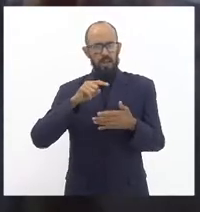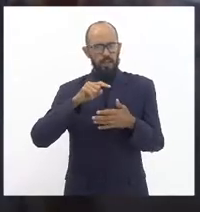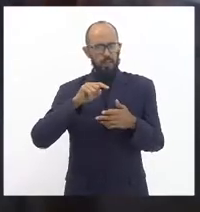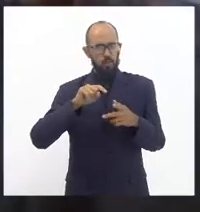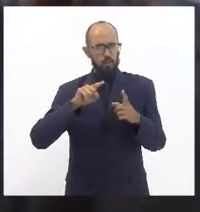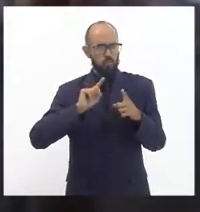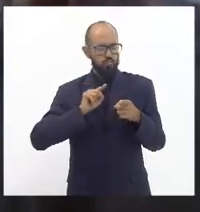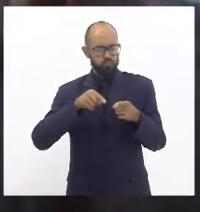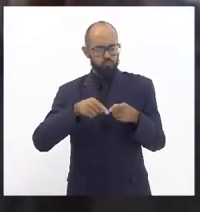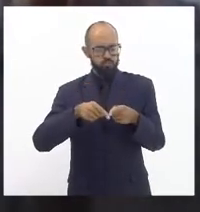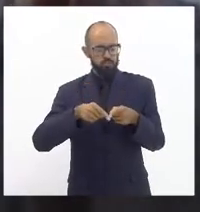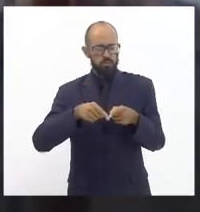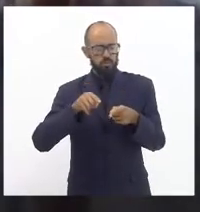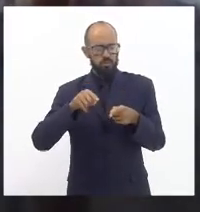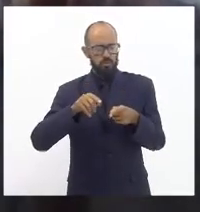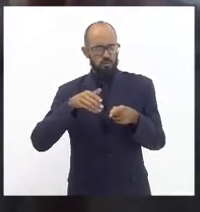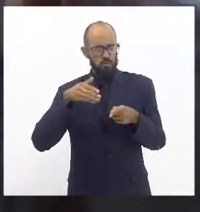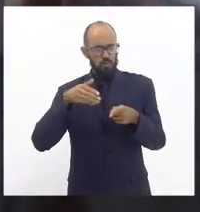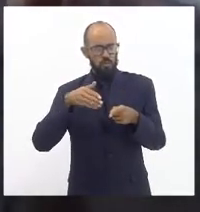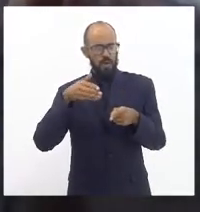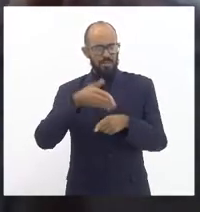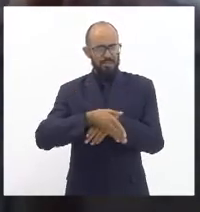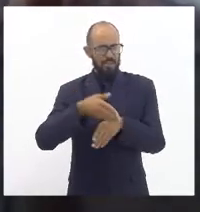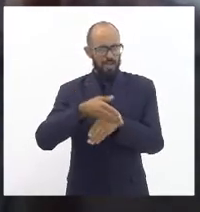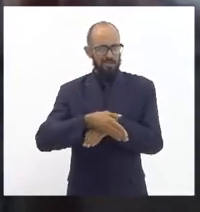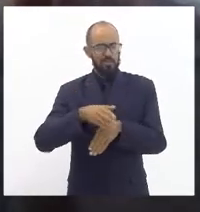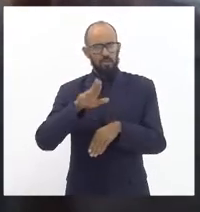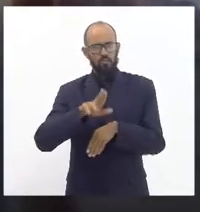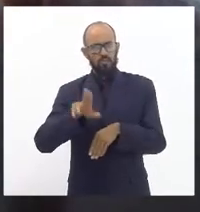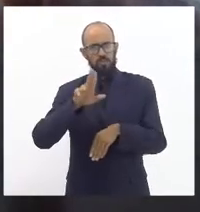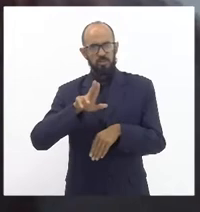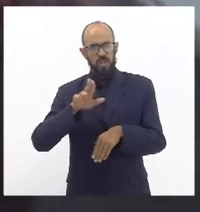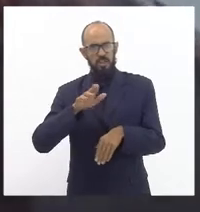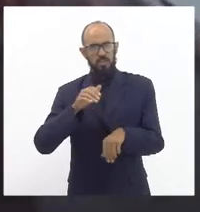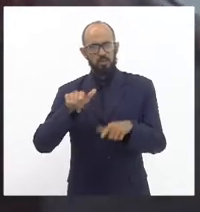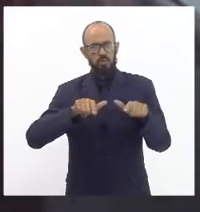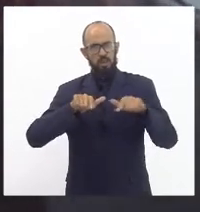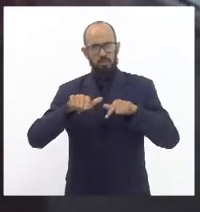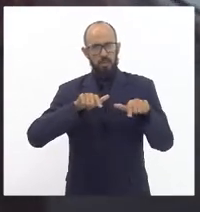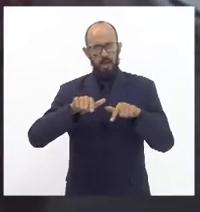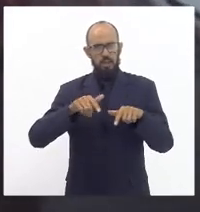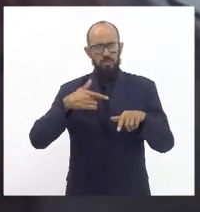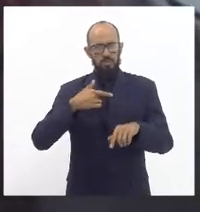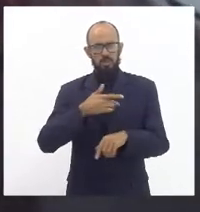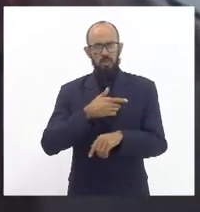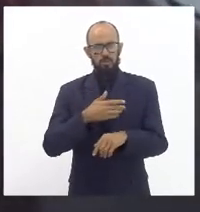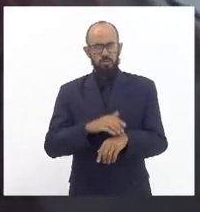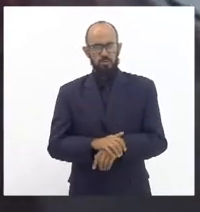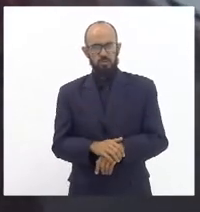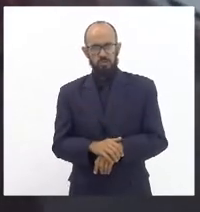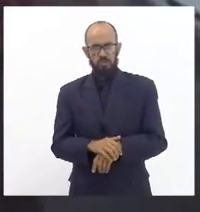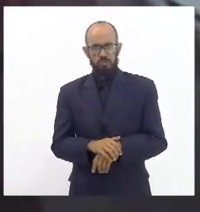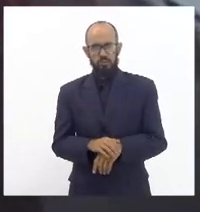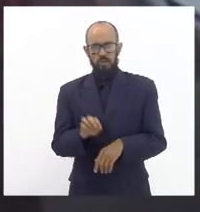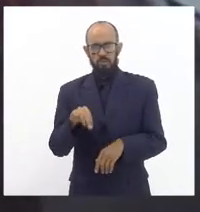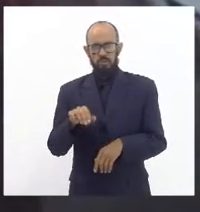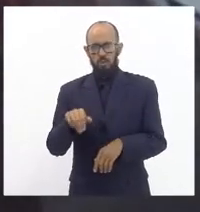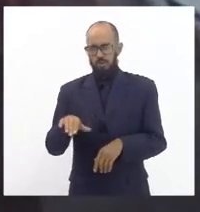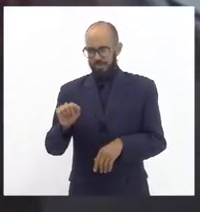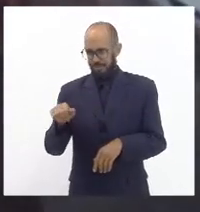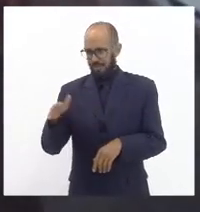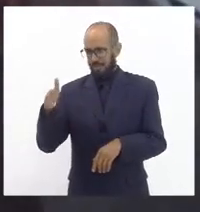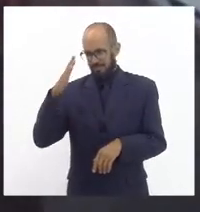à questão do acesso à Universidade do acesso ao emprego do acesso à saúde na mesma deputada Mônica Francisco